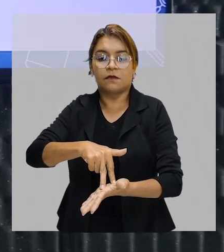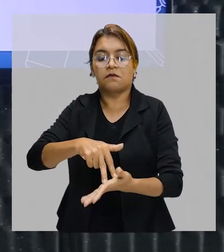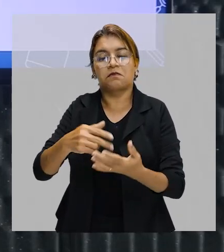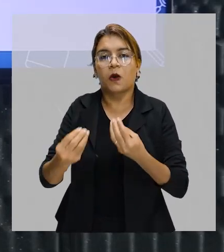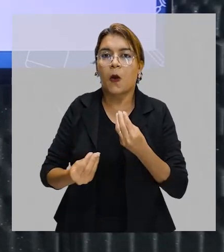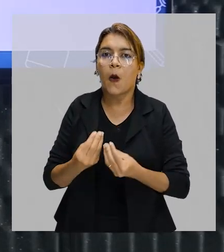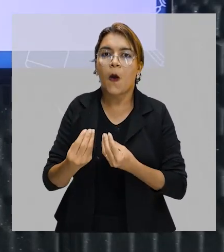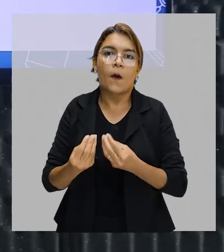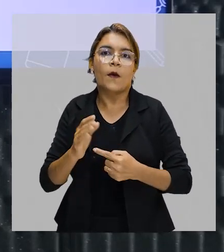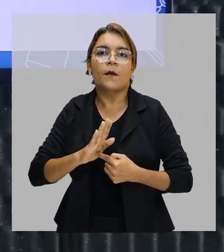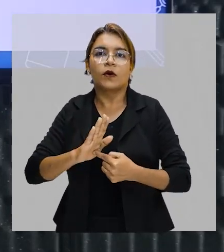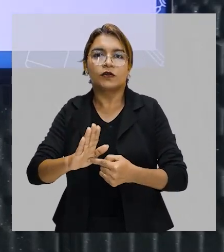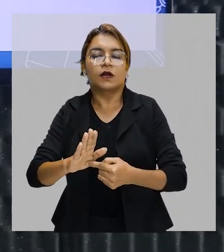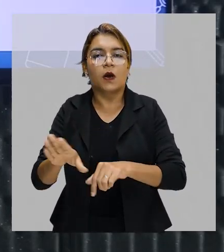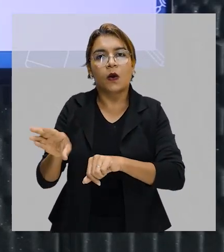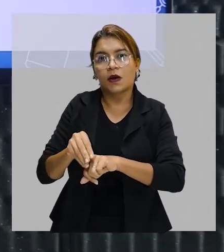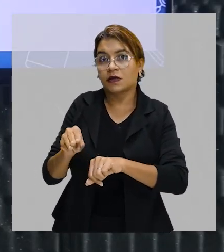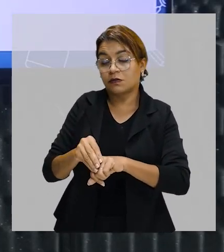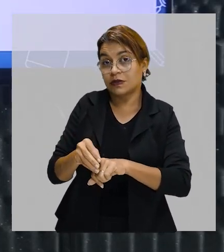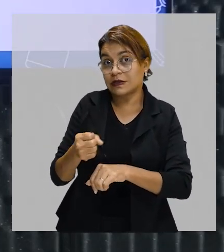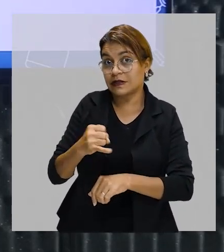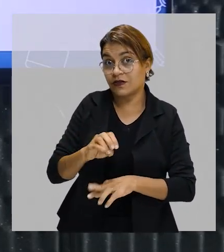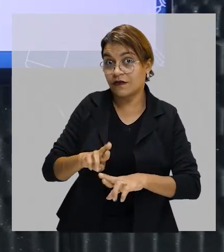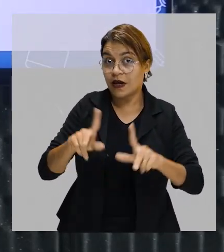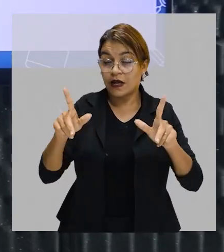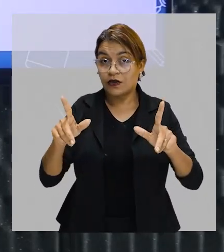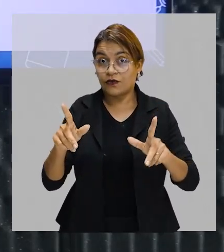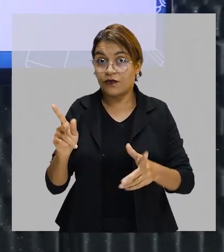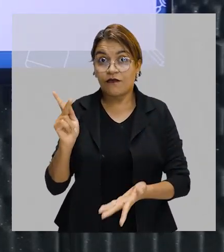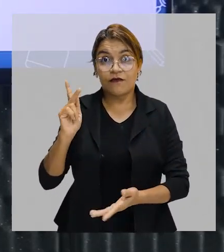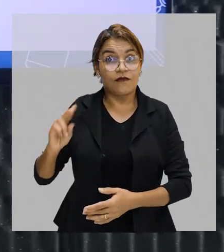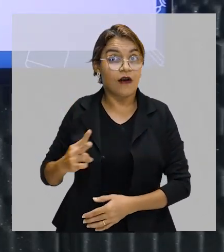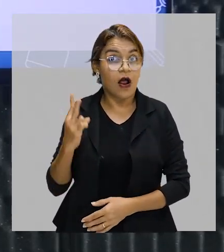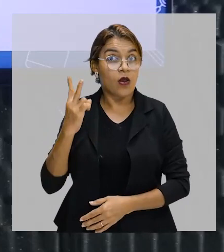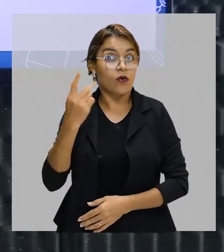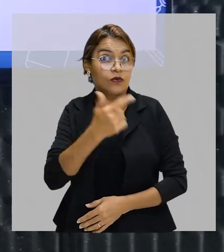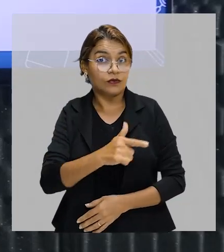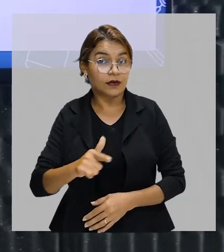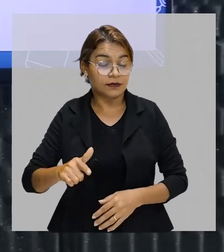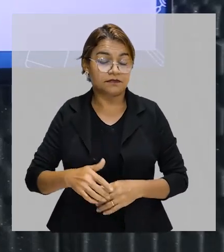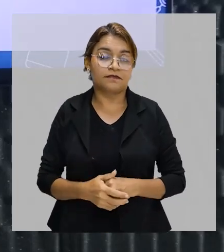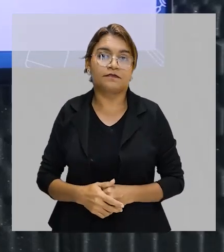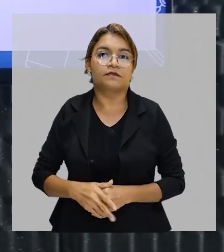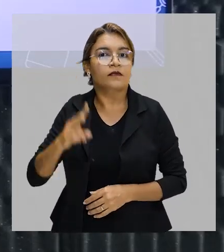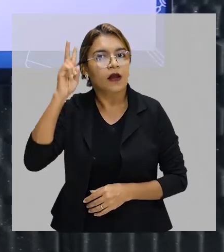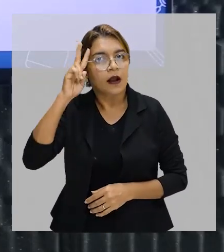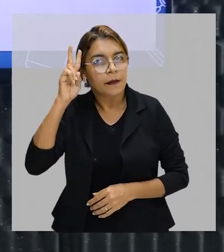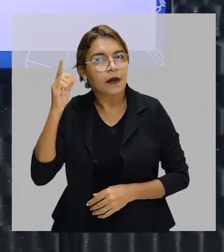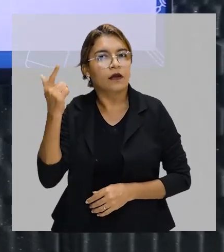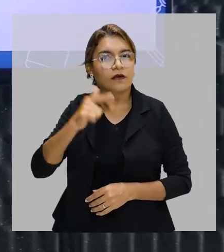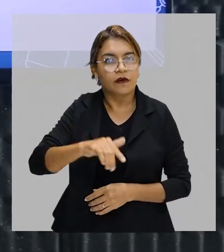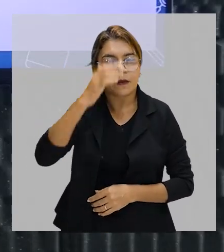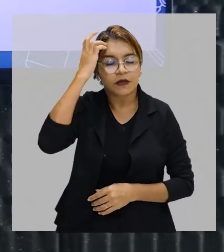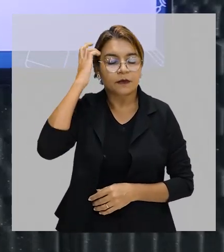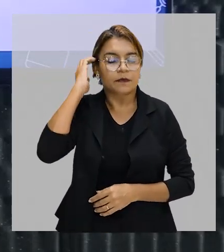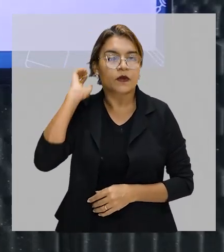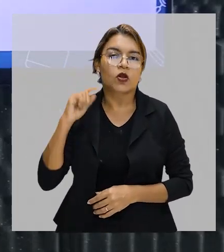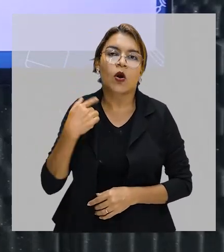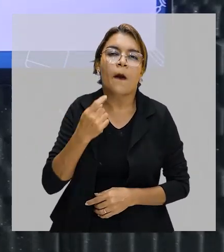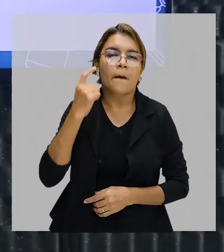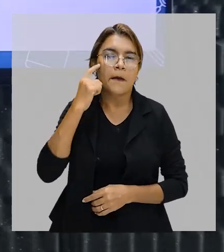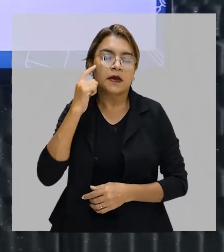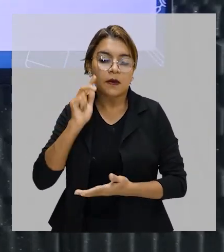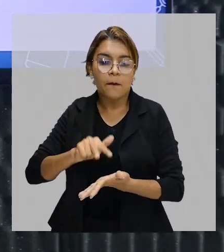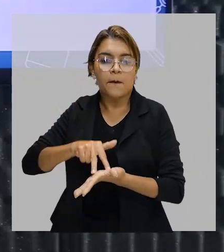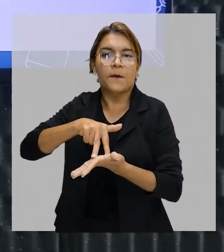isso não teriam valor ou não teriam validade. Então, vamos relembrar? Toda vez que a gente pensar em positivismo,